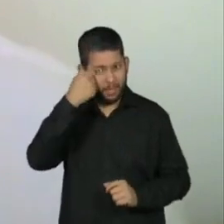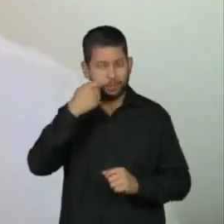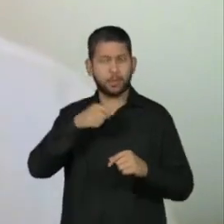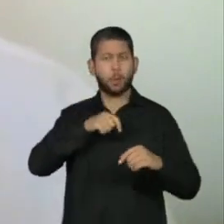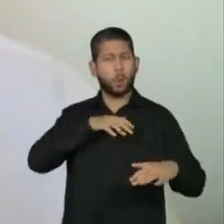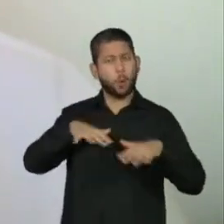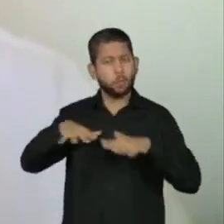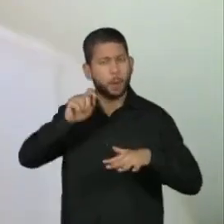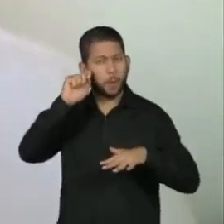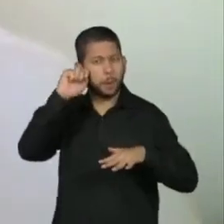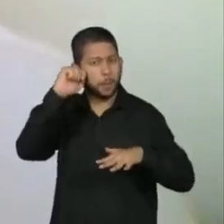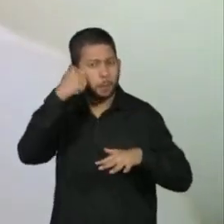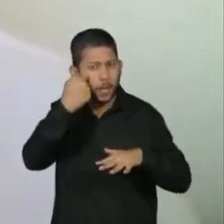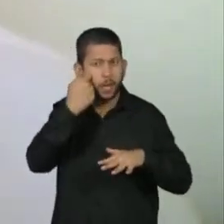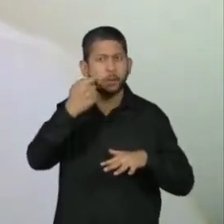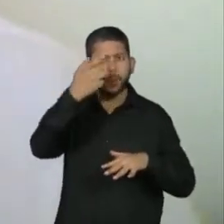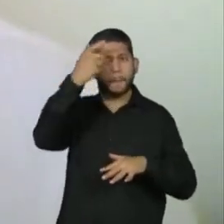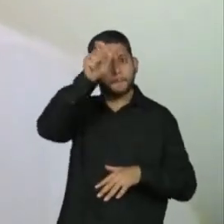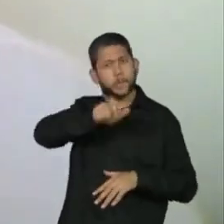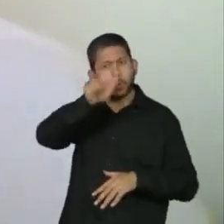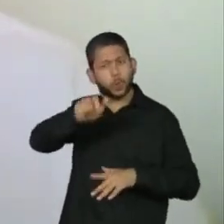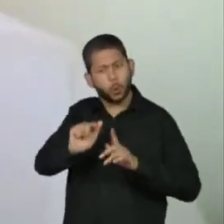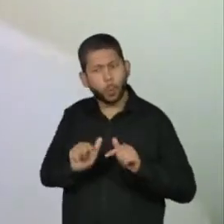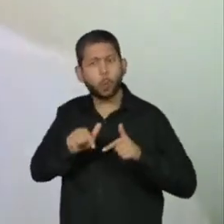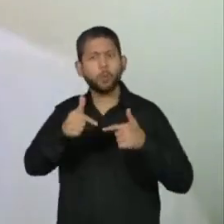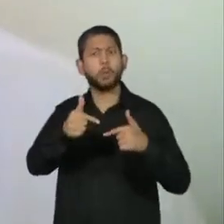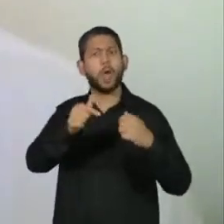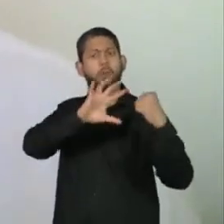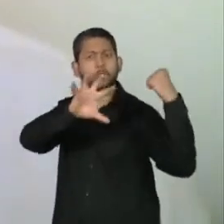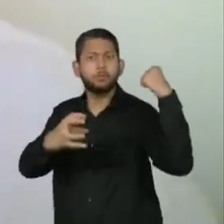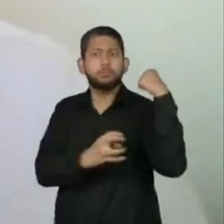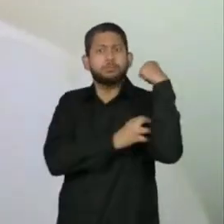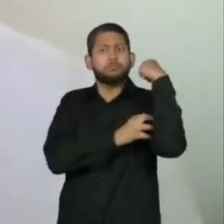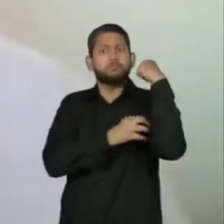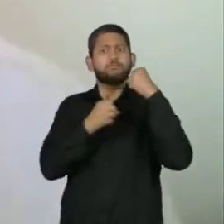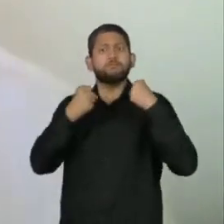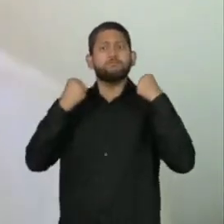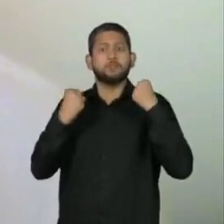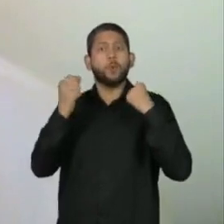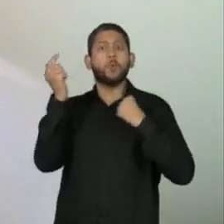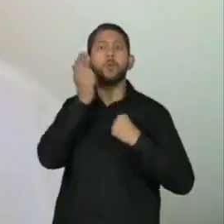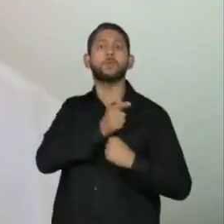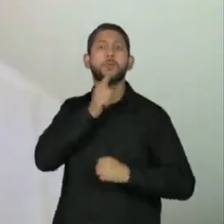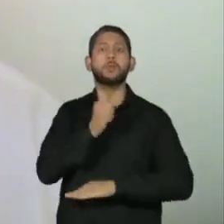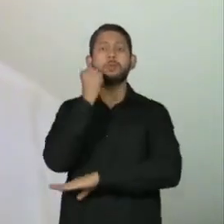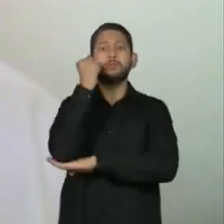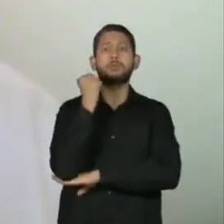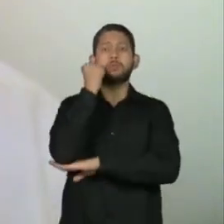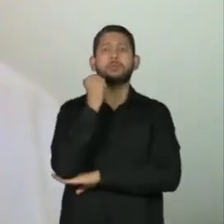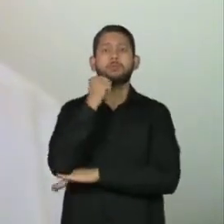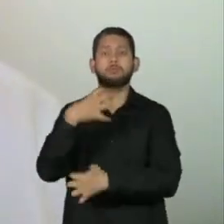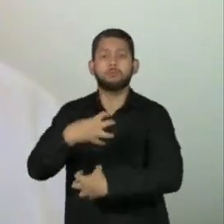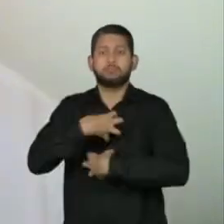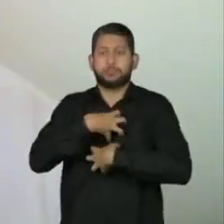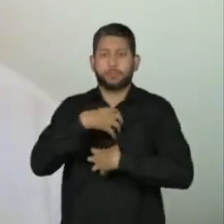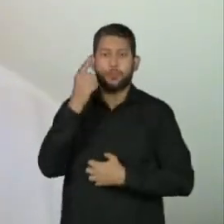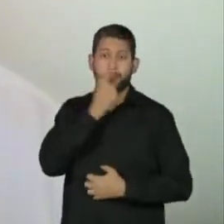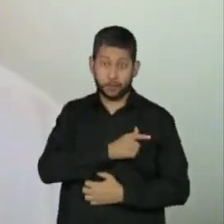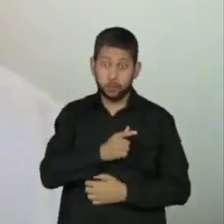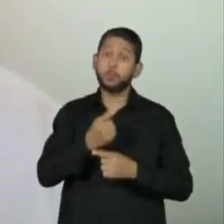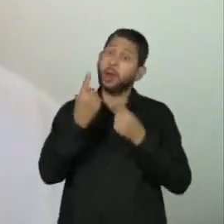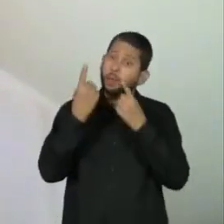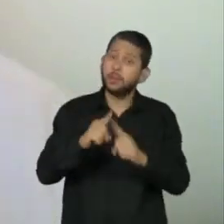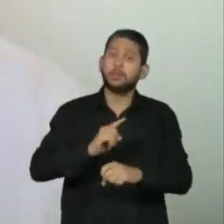movimentos negros e dos atores sociais aliados à discussão sobre a questão do combate ao racismo e